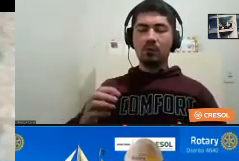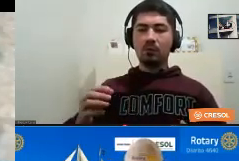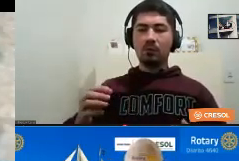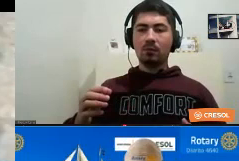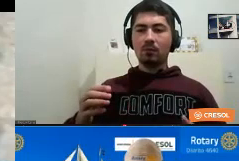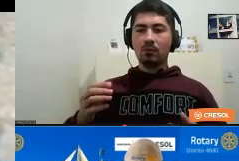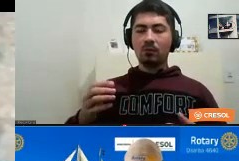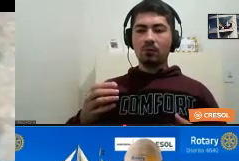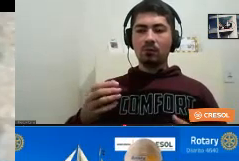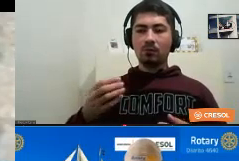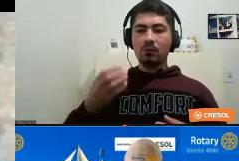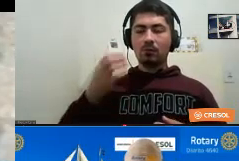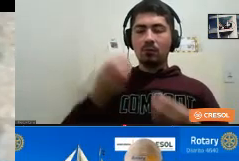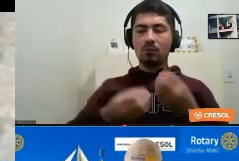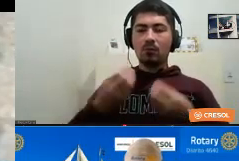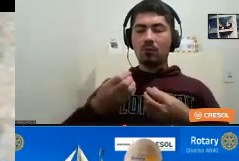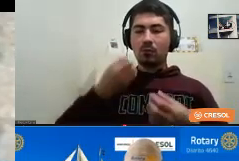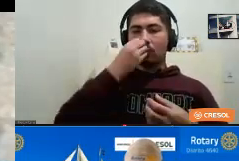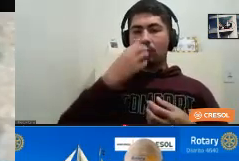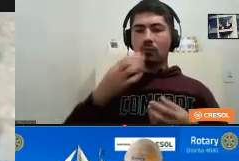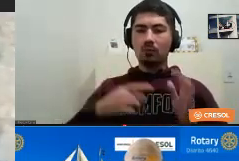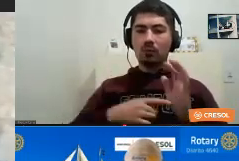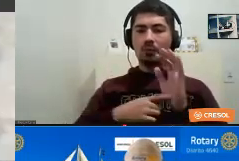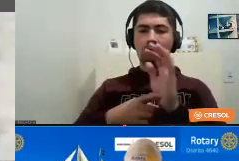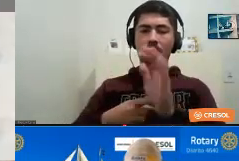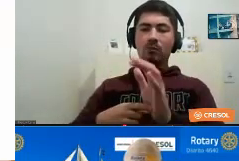como é bom ajudar o próximo.